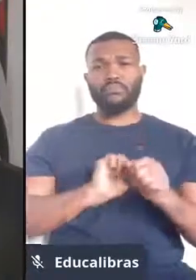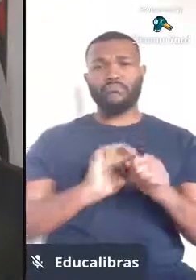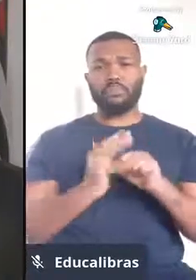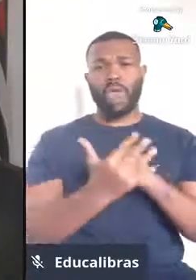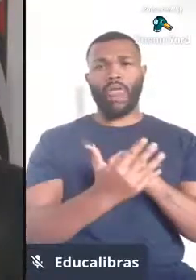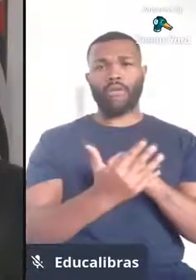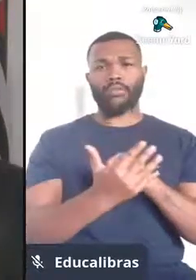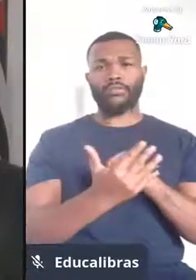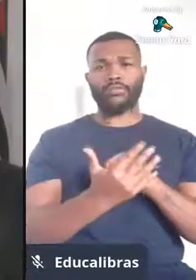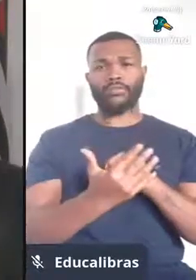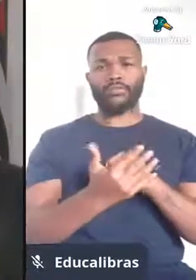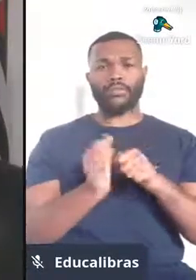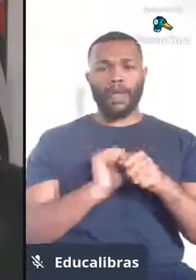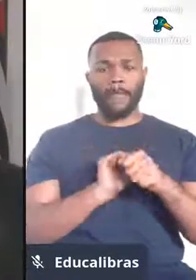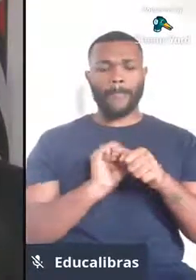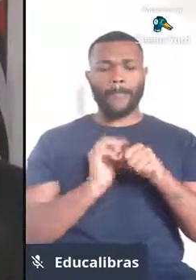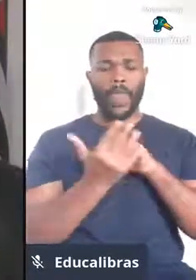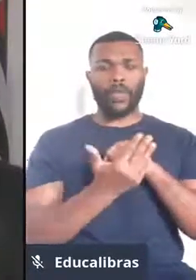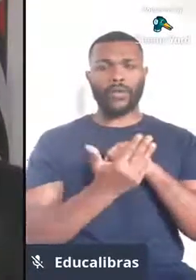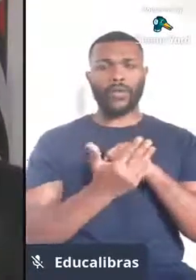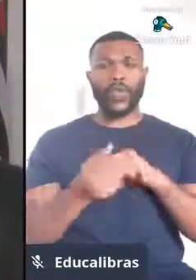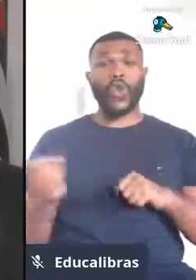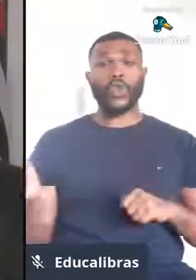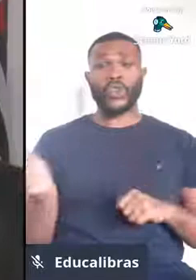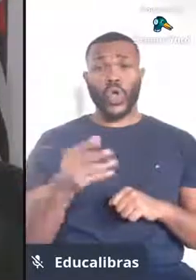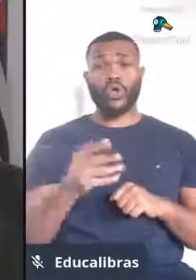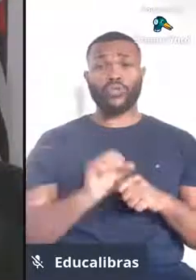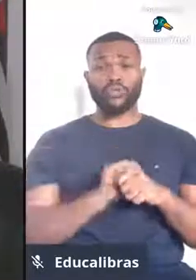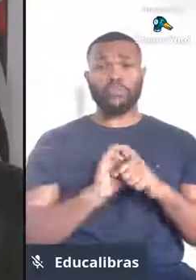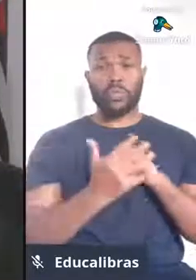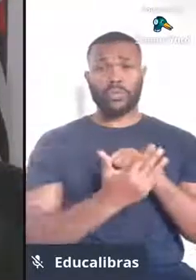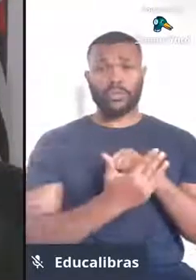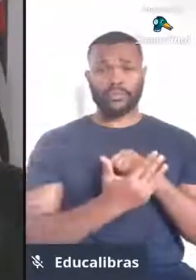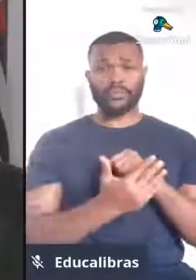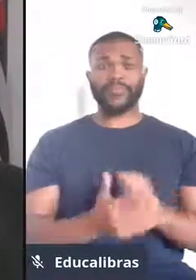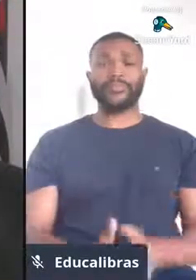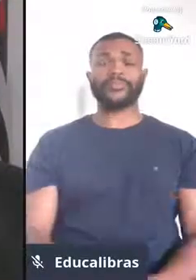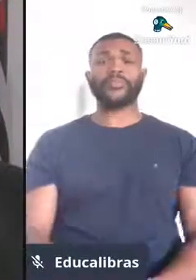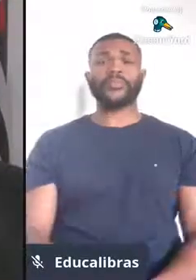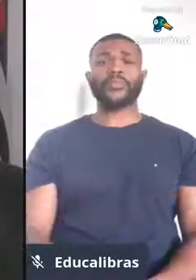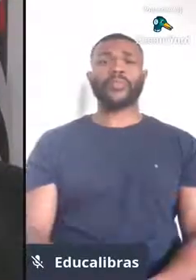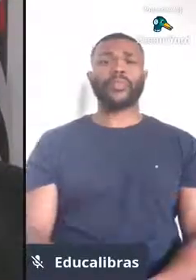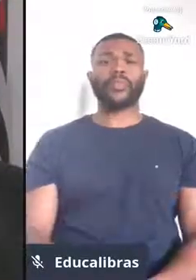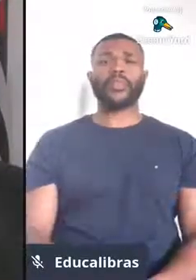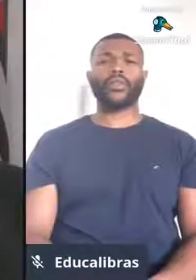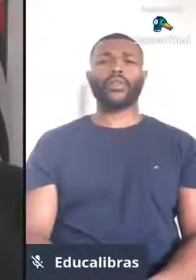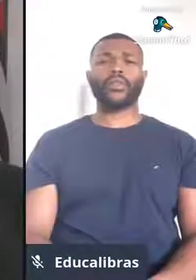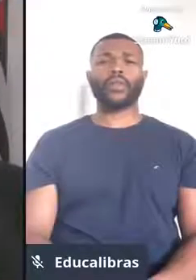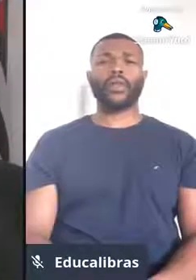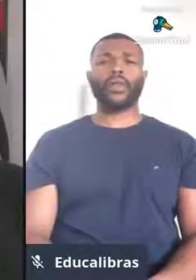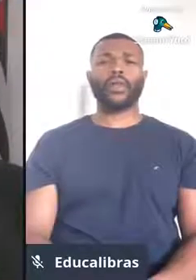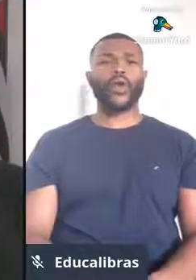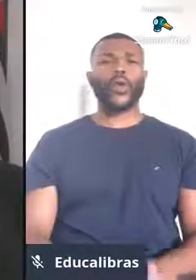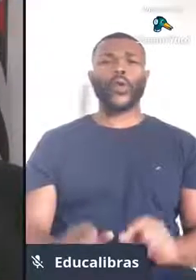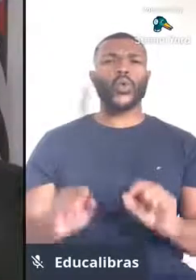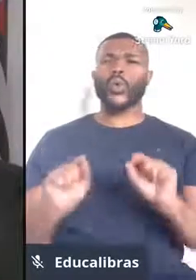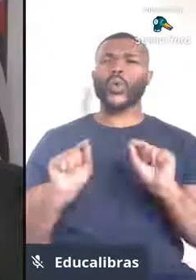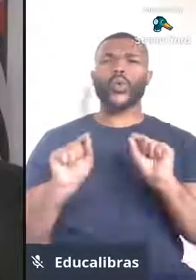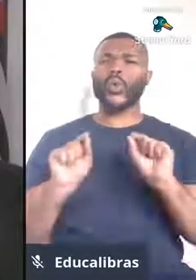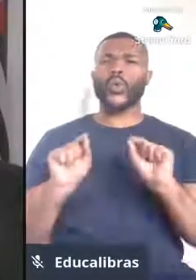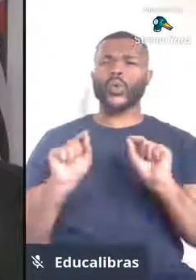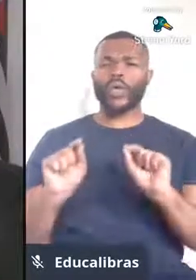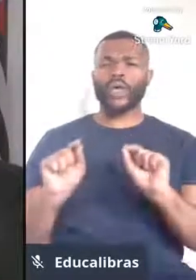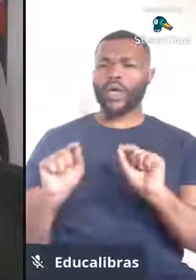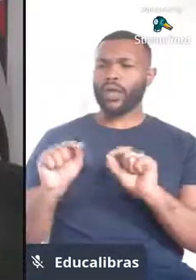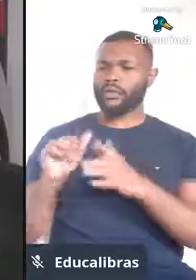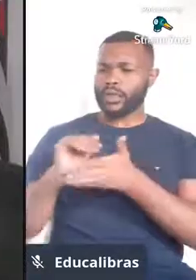né, do coronavírus, do novo coronavírus, e o que relações